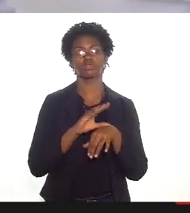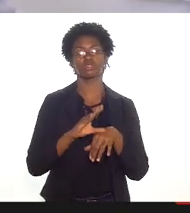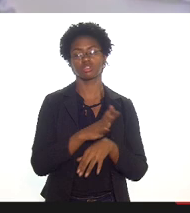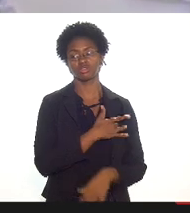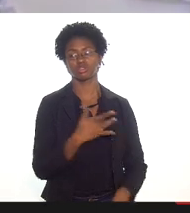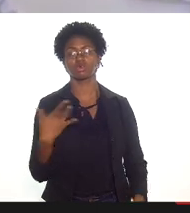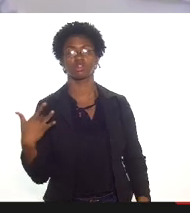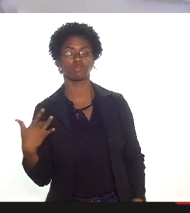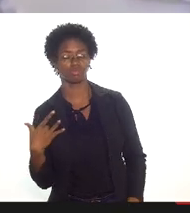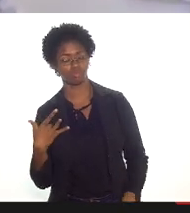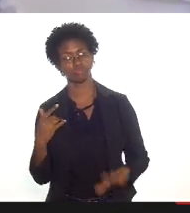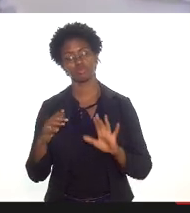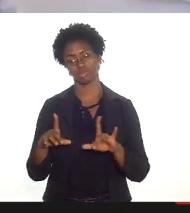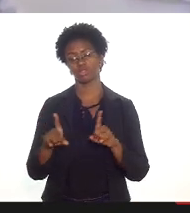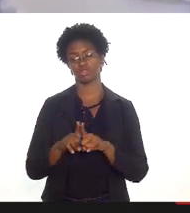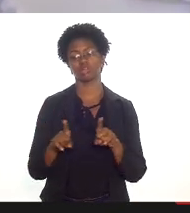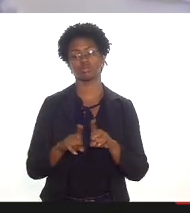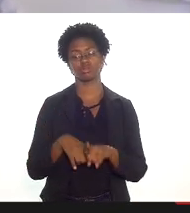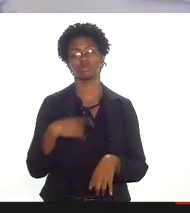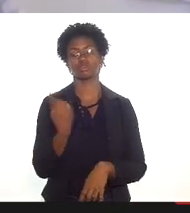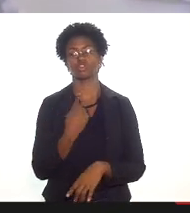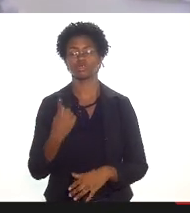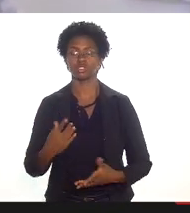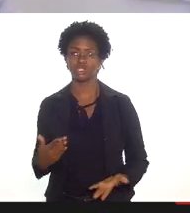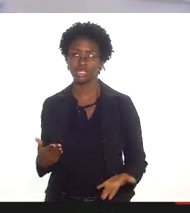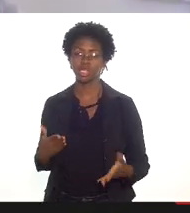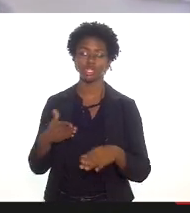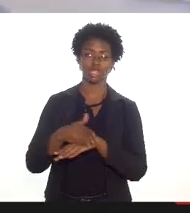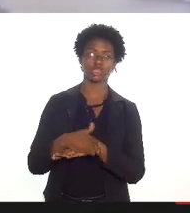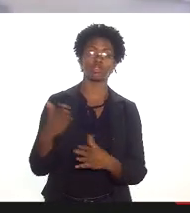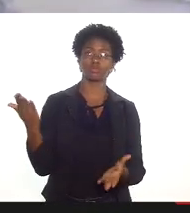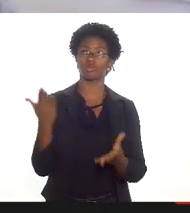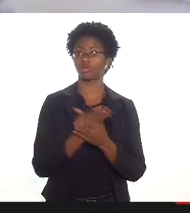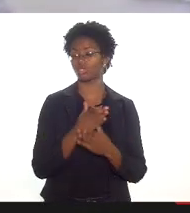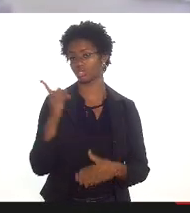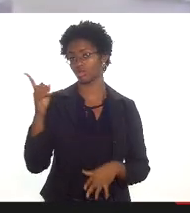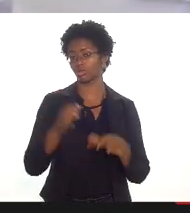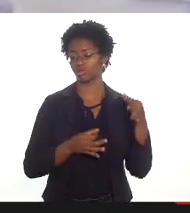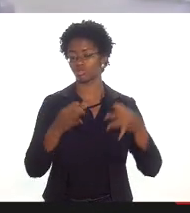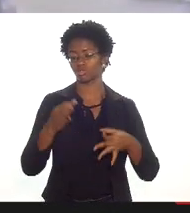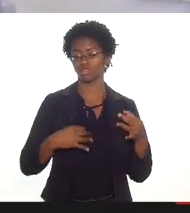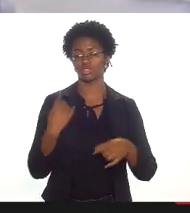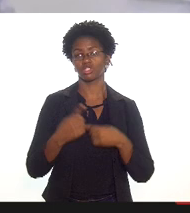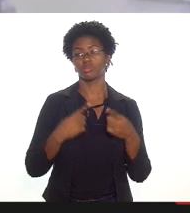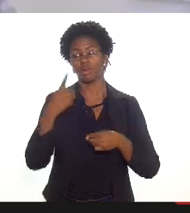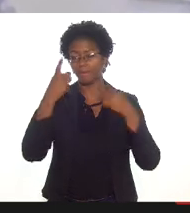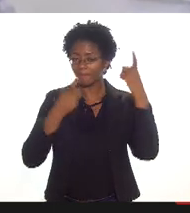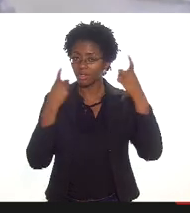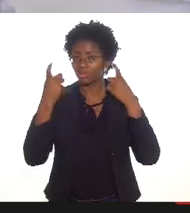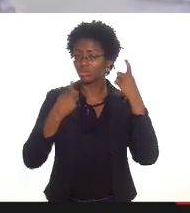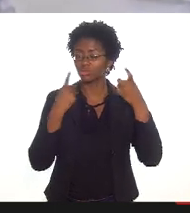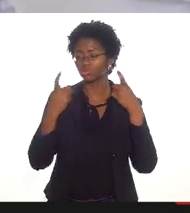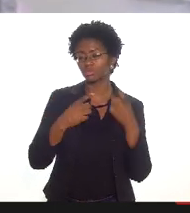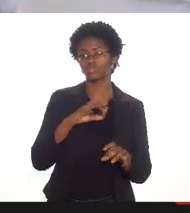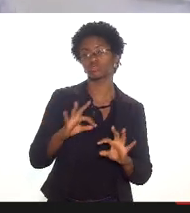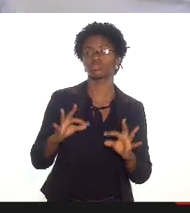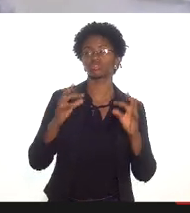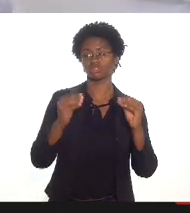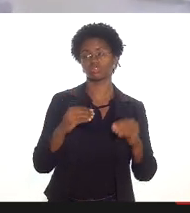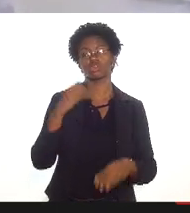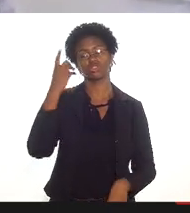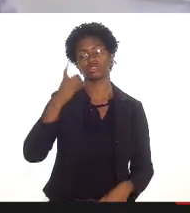Spau, deputado Lucinha, nós ingressamos com uma ação na Justiça. Depois tivemos a aprovação de todos os deputados, 69